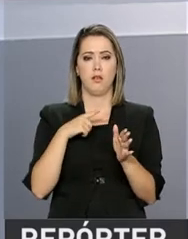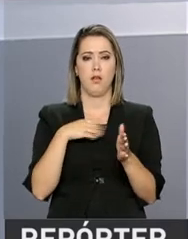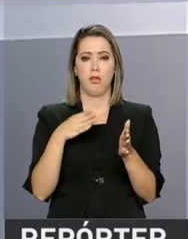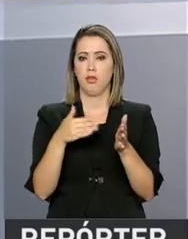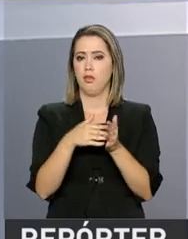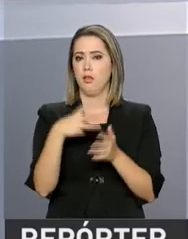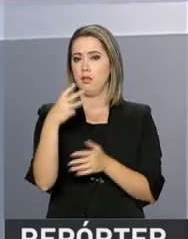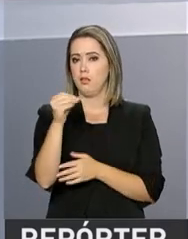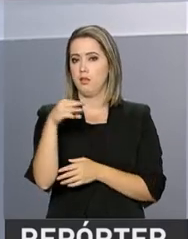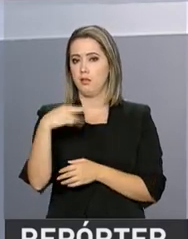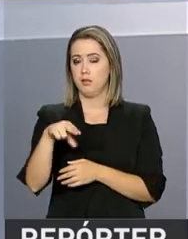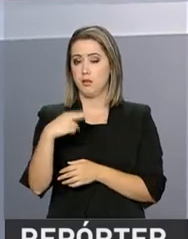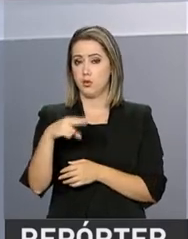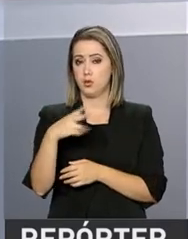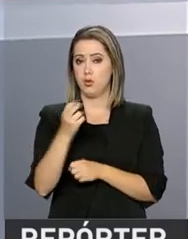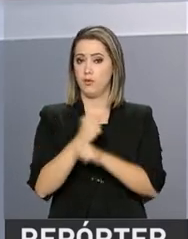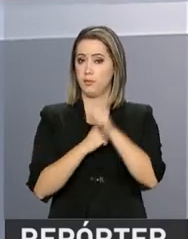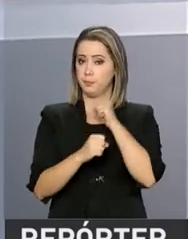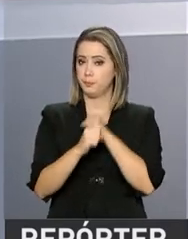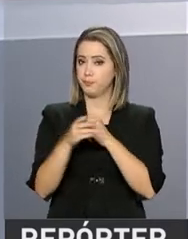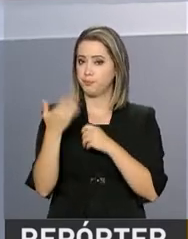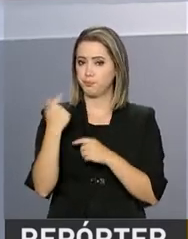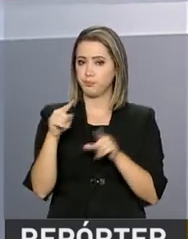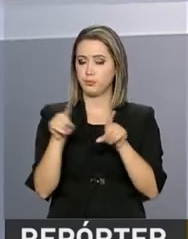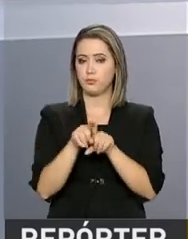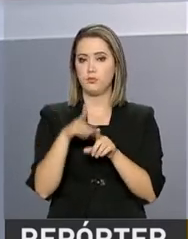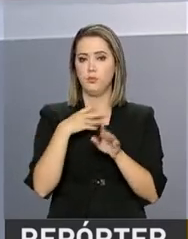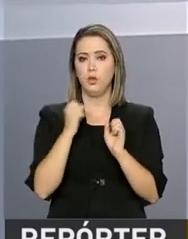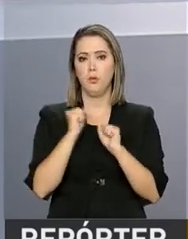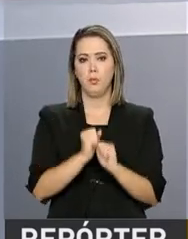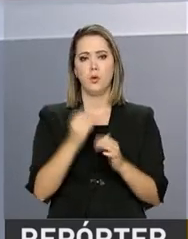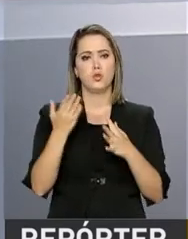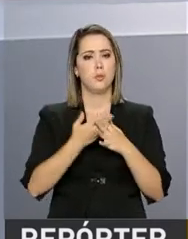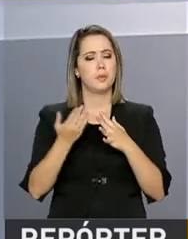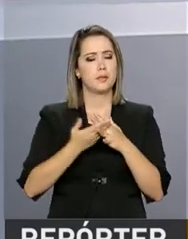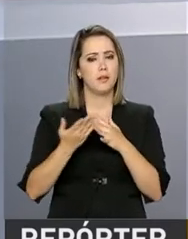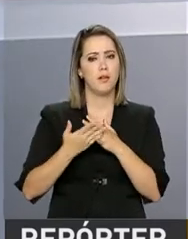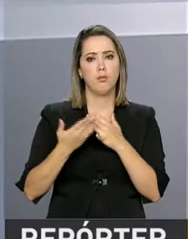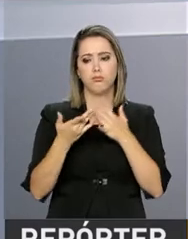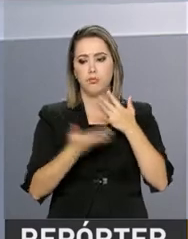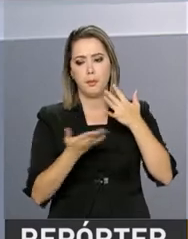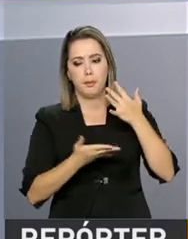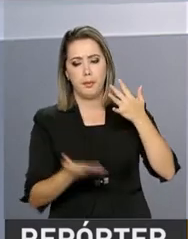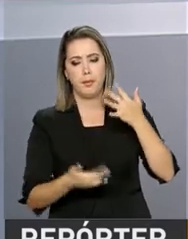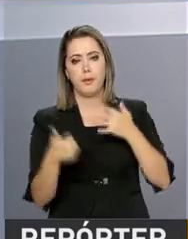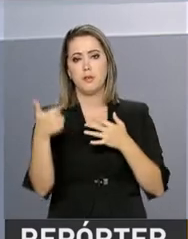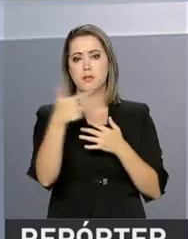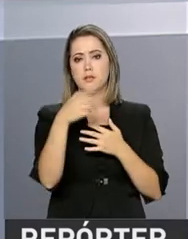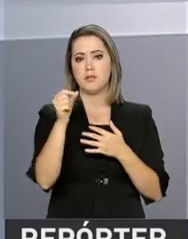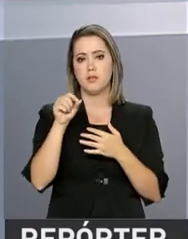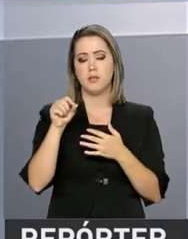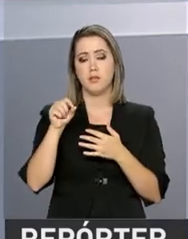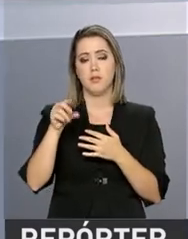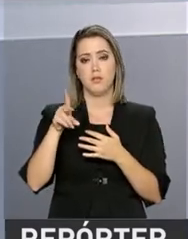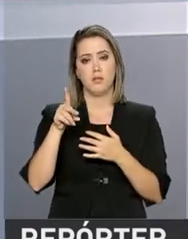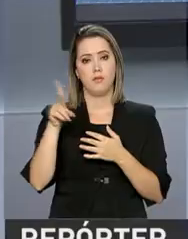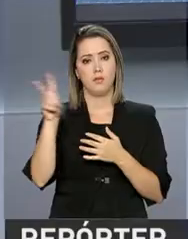2016 entre as condições oferecidas está o parcelamento da dívida em até 120 prestações